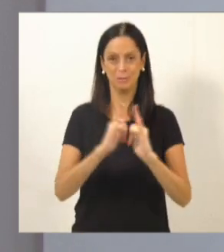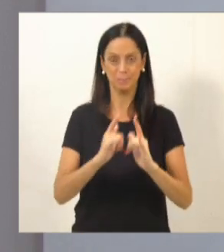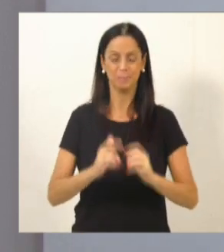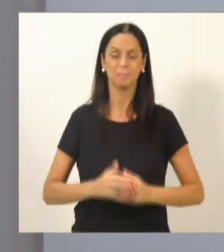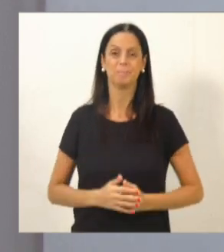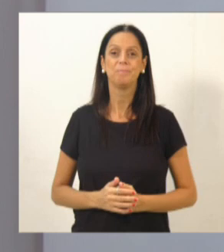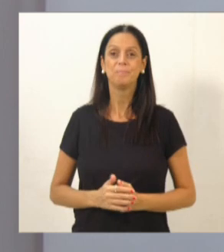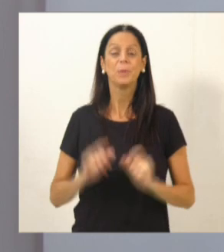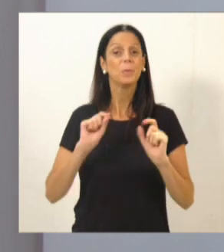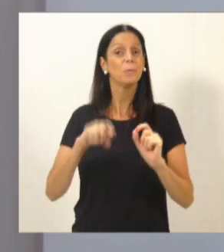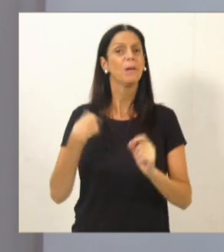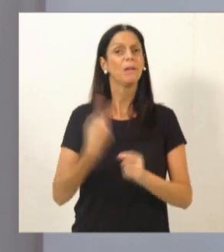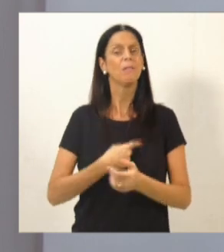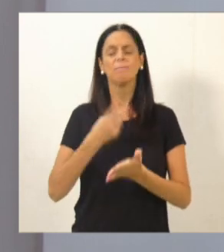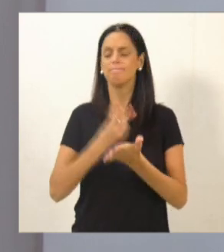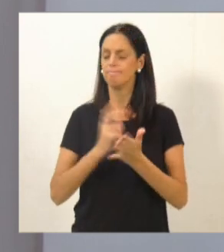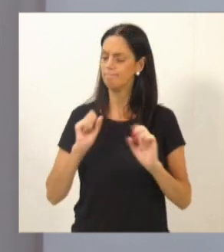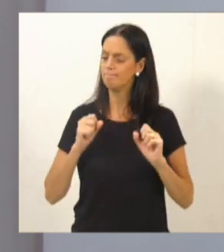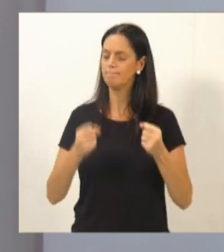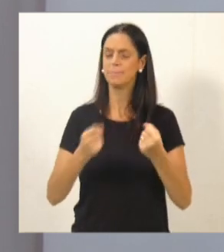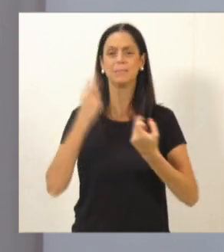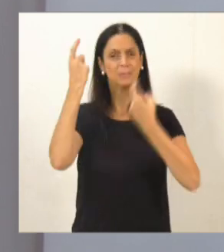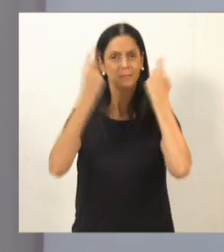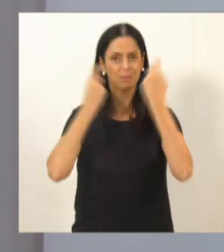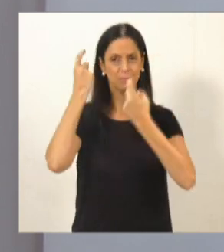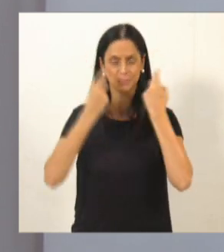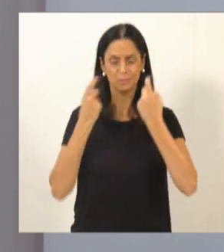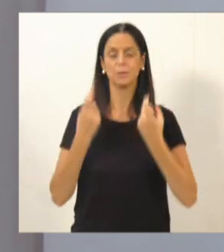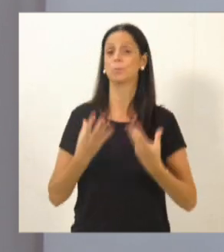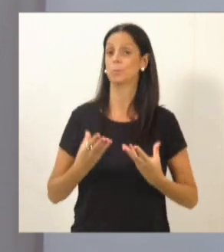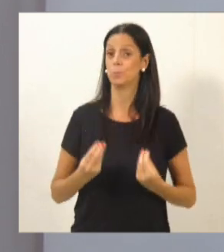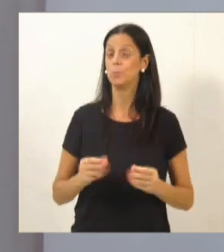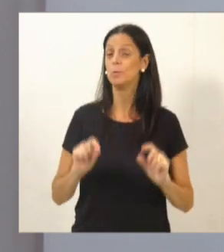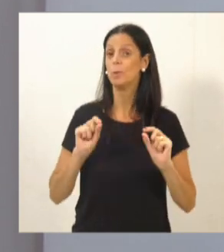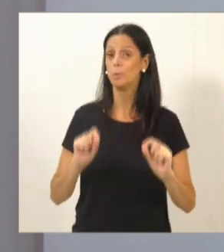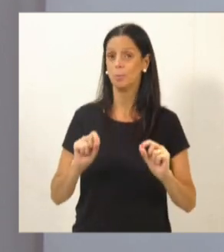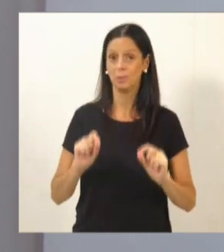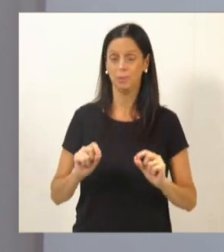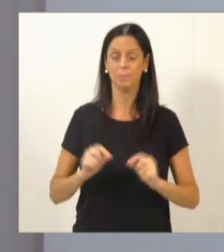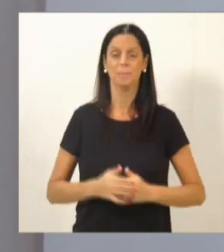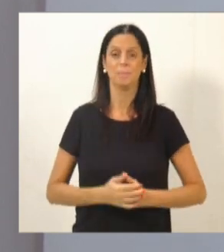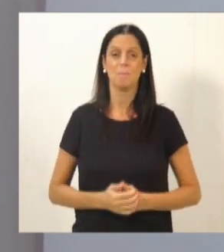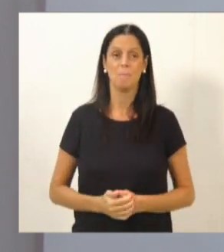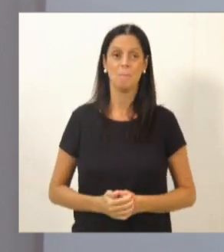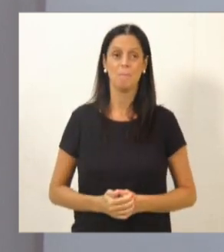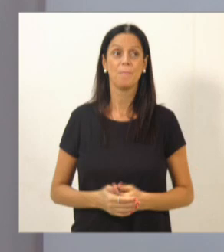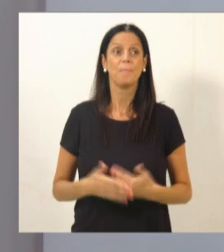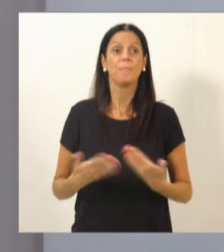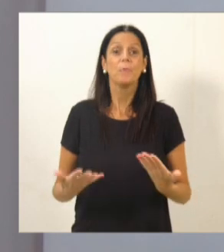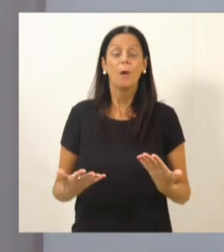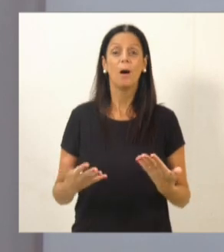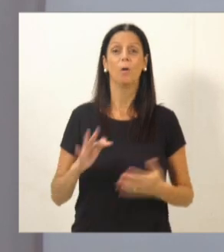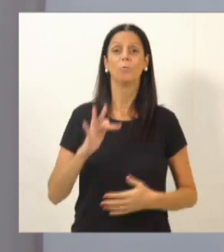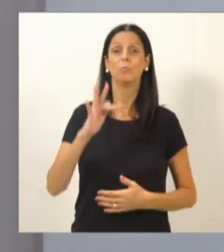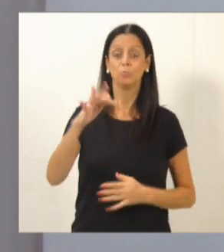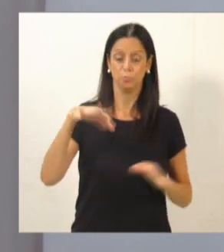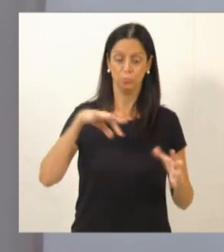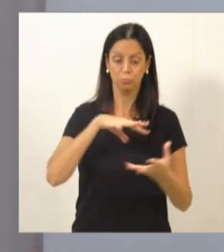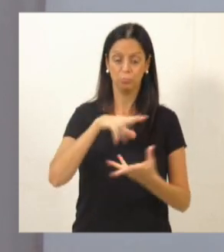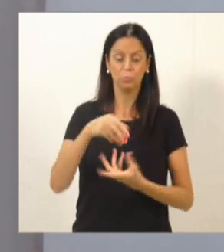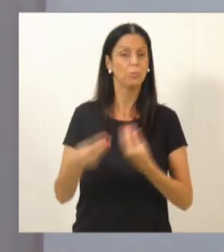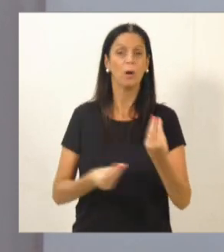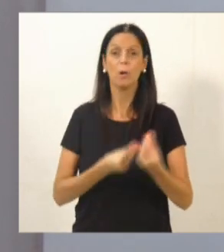defende, assim, tem uma preocupação muito grande, assim, que planeta nós vamos deixar para os nossos